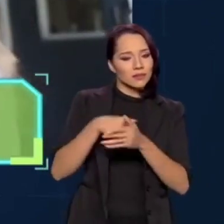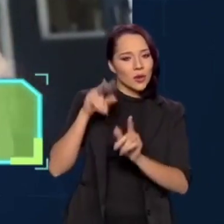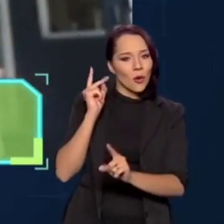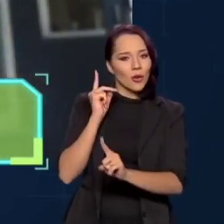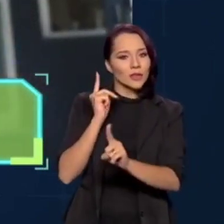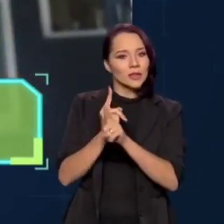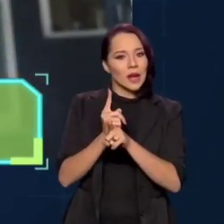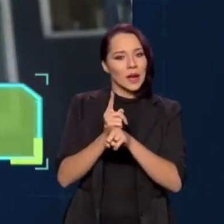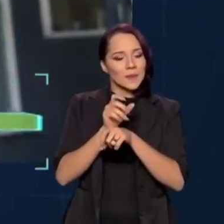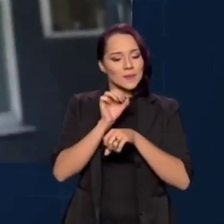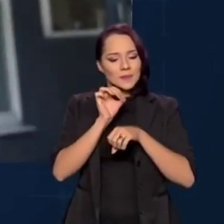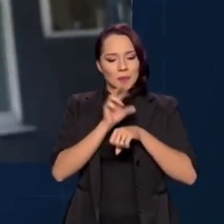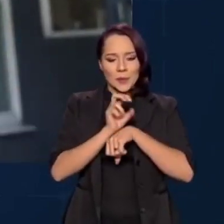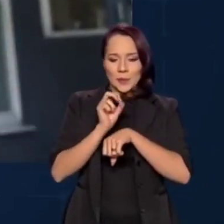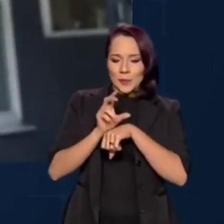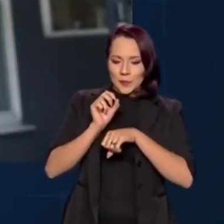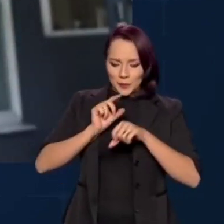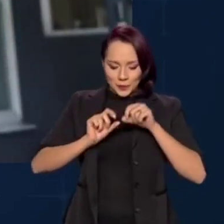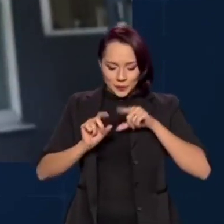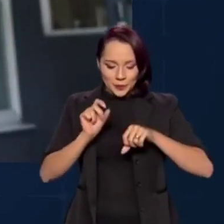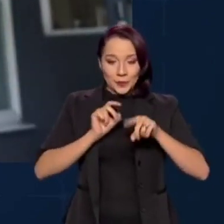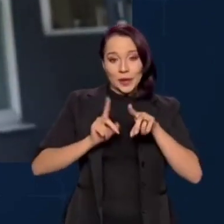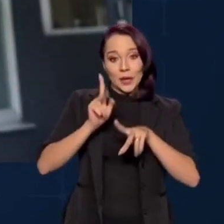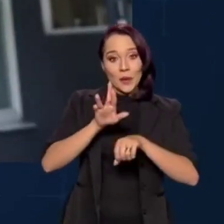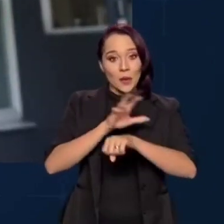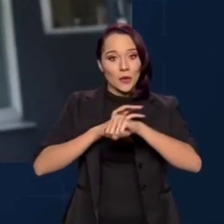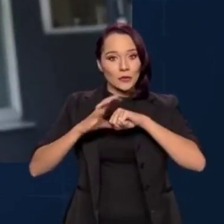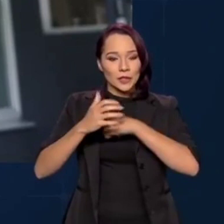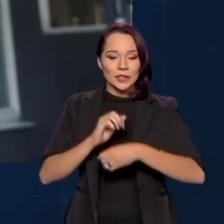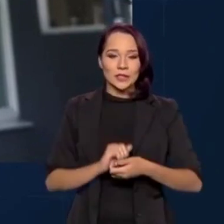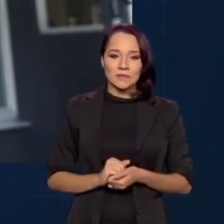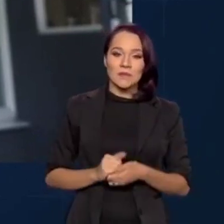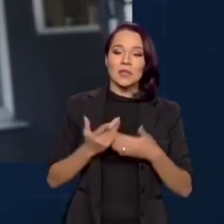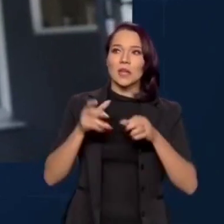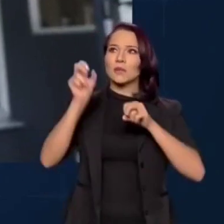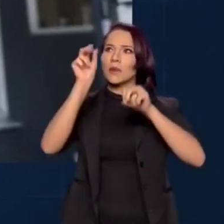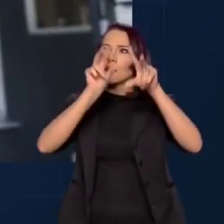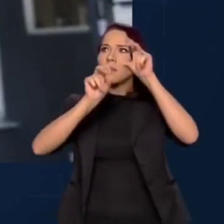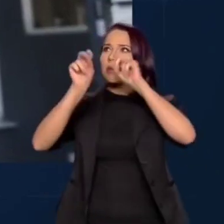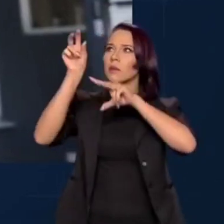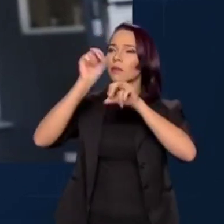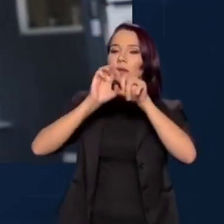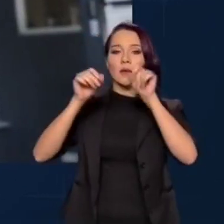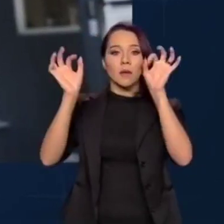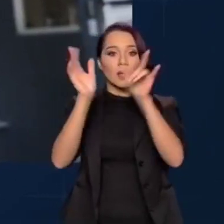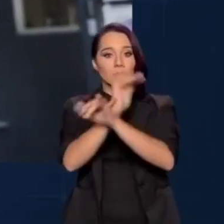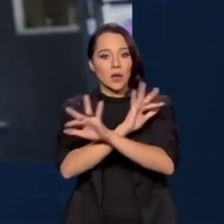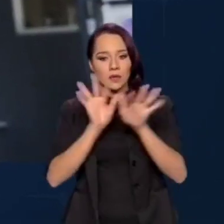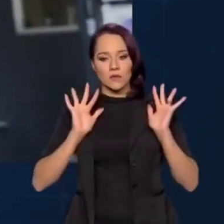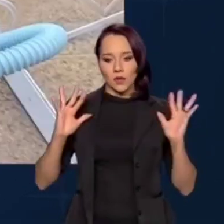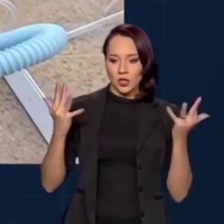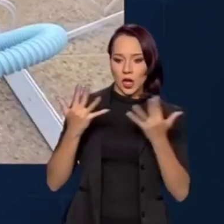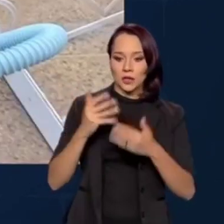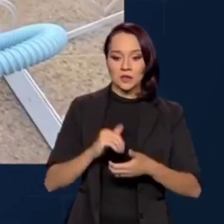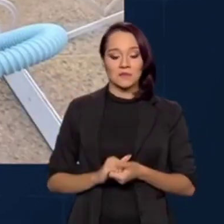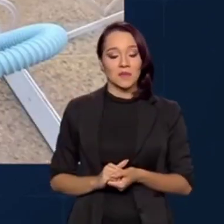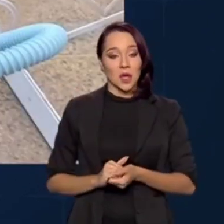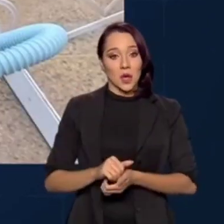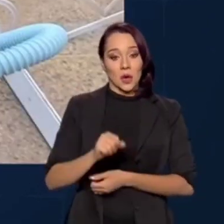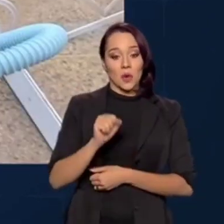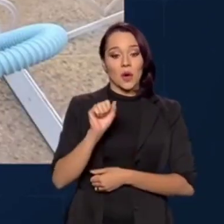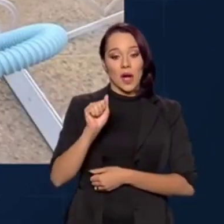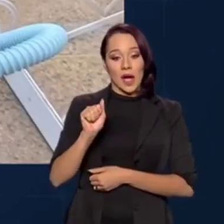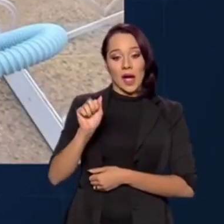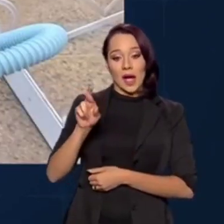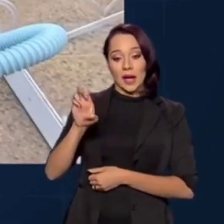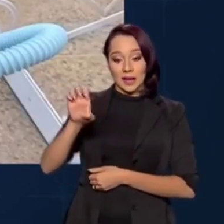detectar micro-organismos, como o coronavírus, tanto no ar quanto em ambientes fechados. O ARES, que é